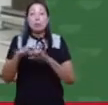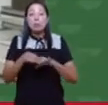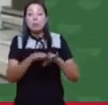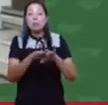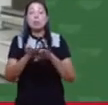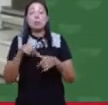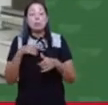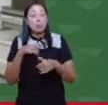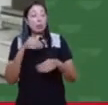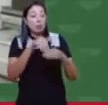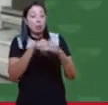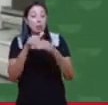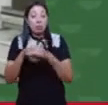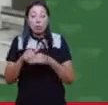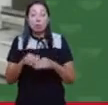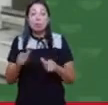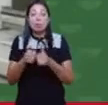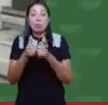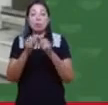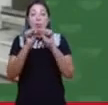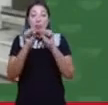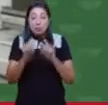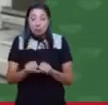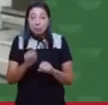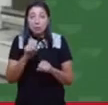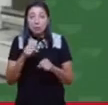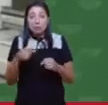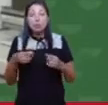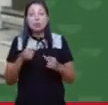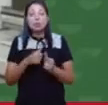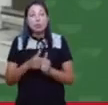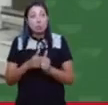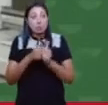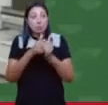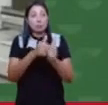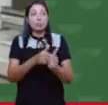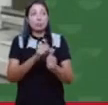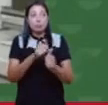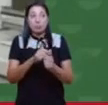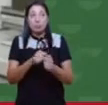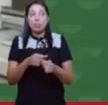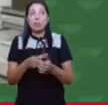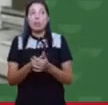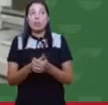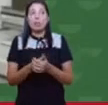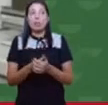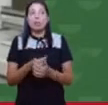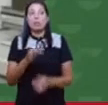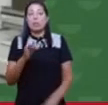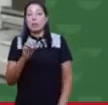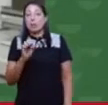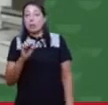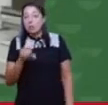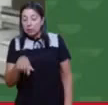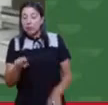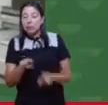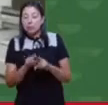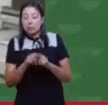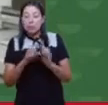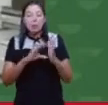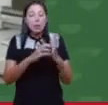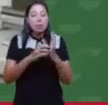claro, é possível melhorar o sistema em termos de acompanhamento, e o TSE tem feito isso, os partidos